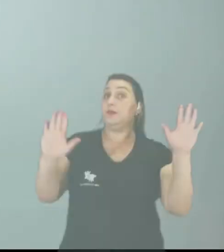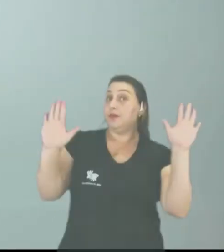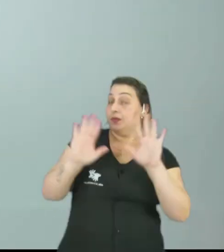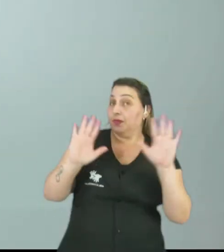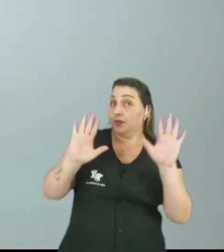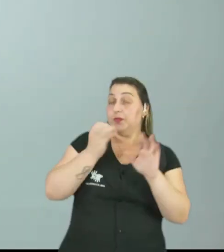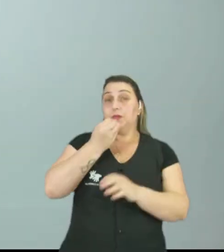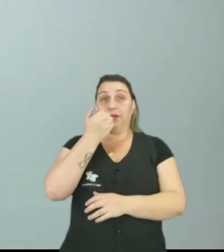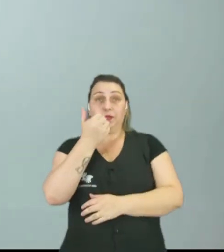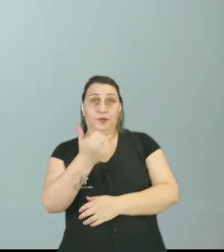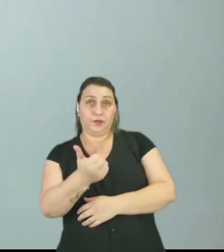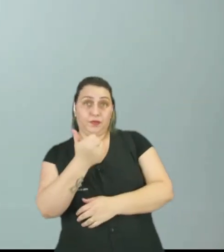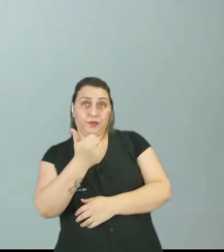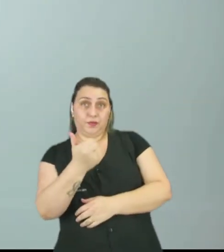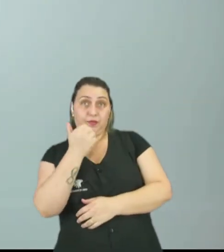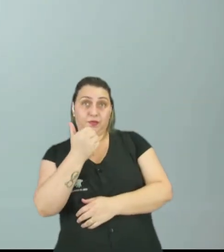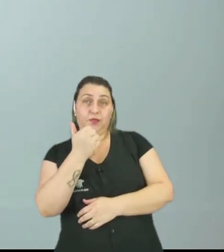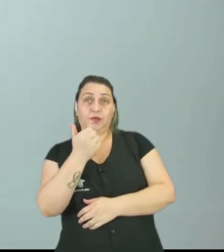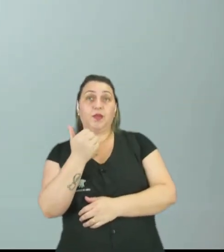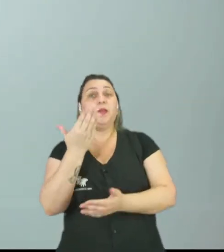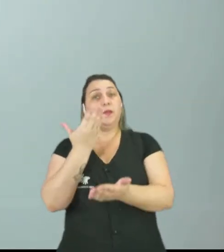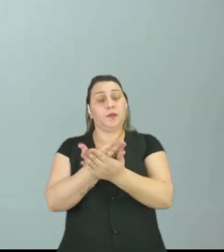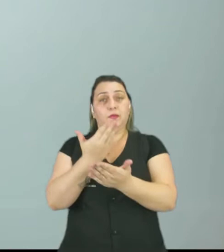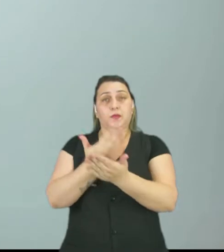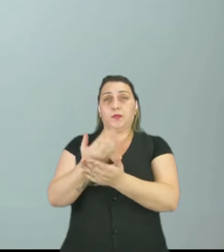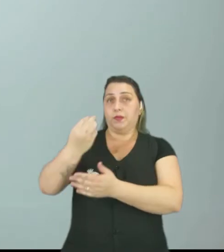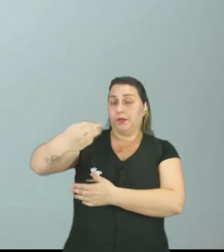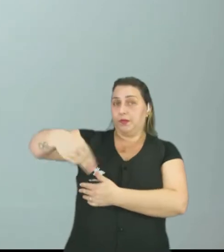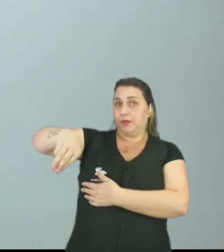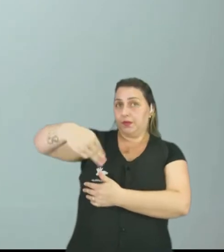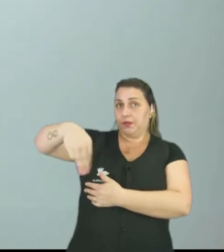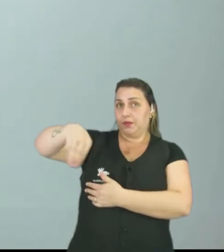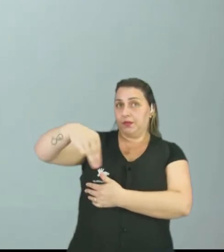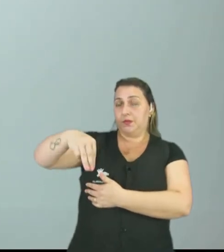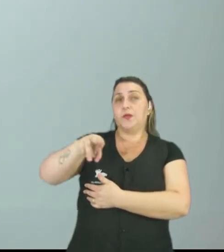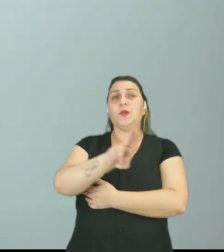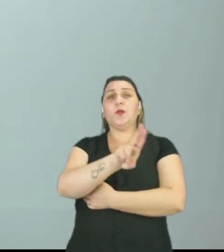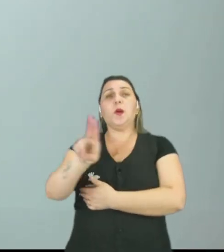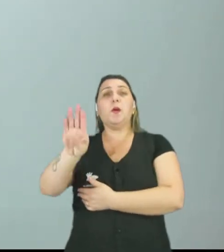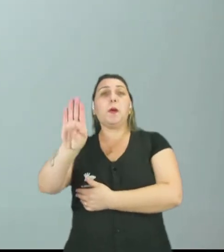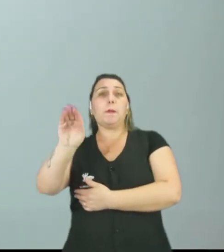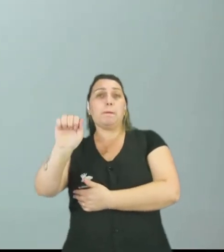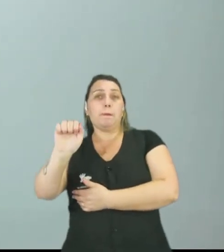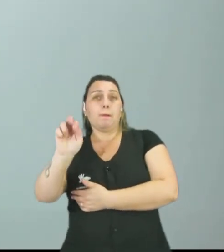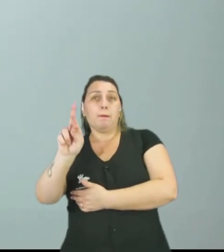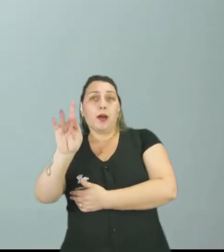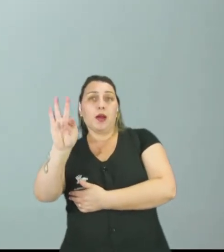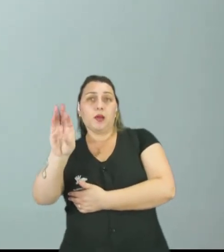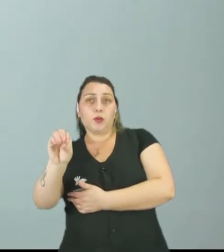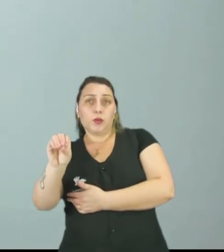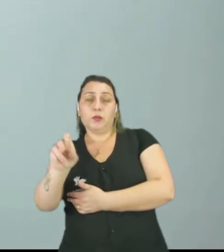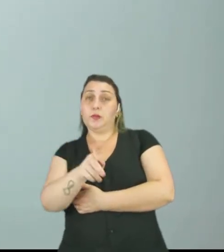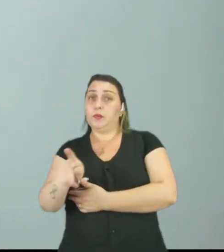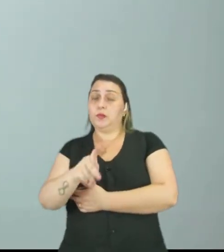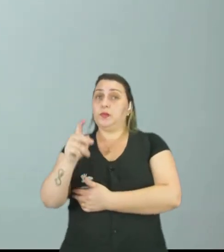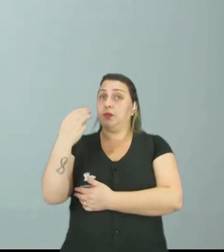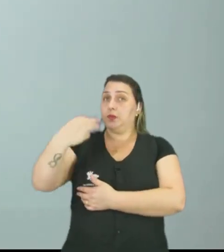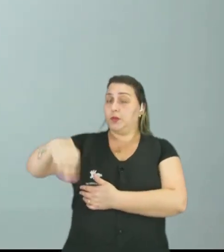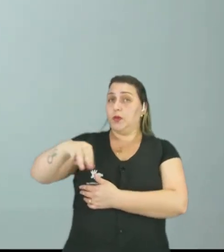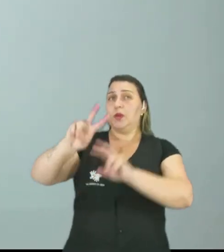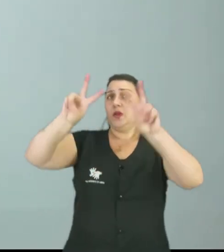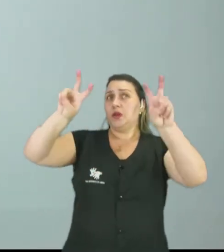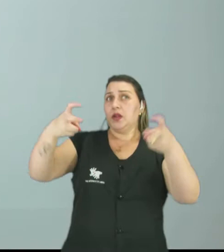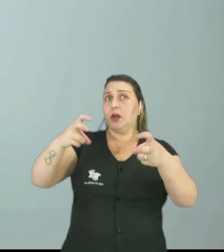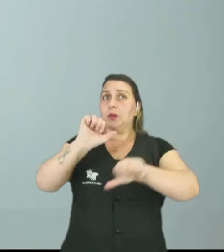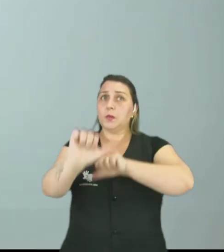Olá pessoal, tudo bem? Nós vamos a mais uma aula hoje de matemática. Meu nome é Bartô, professor de matemática. O tema da aula de